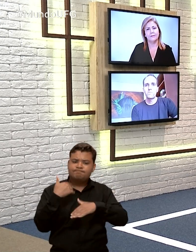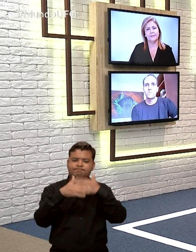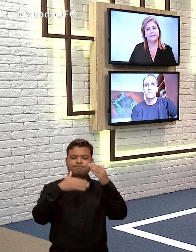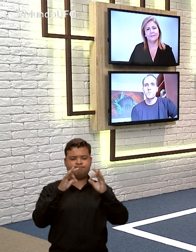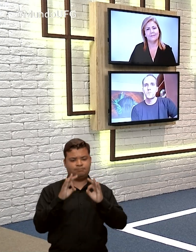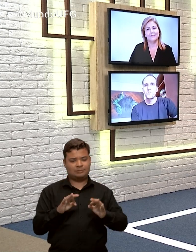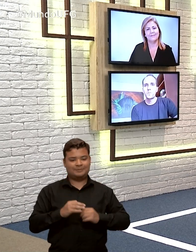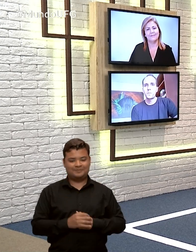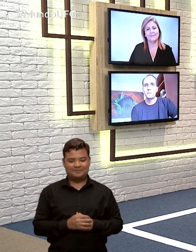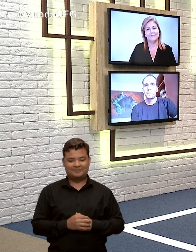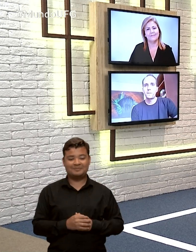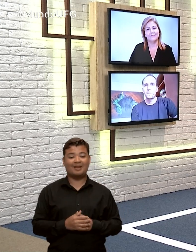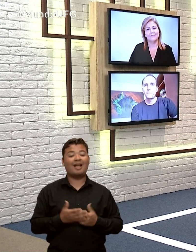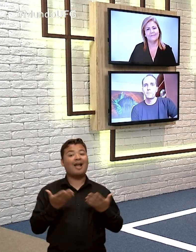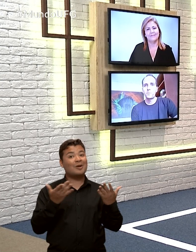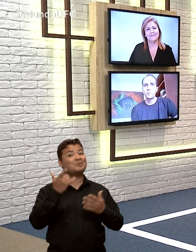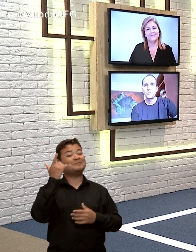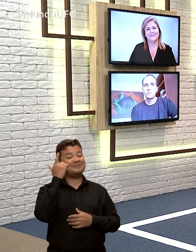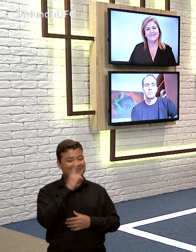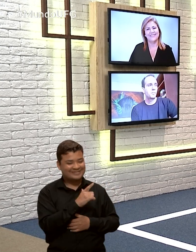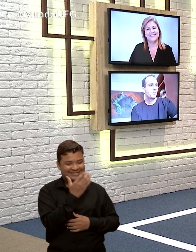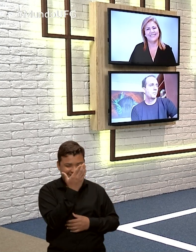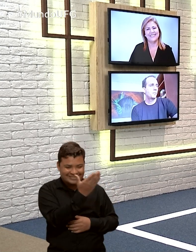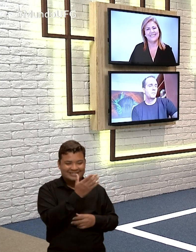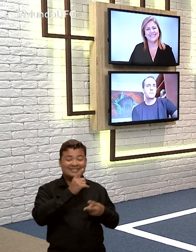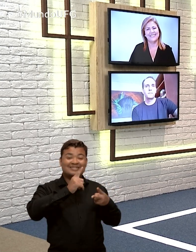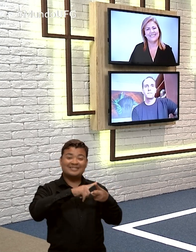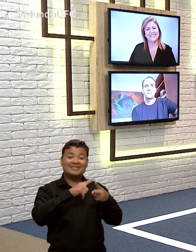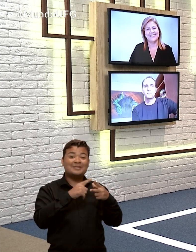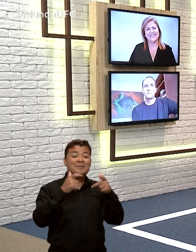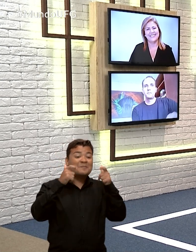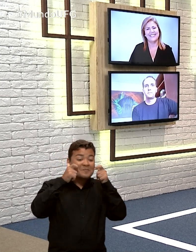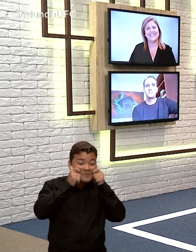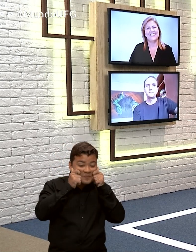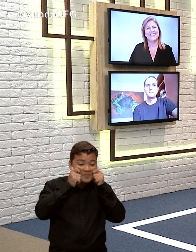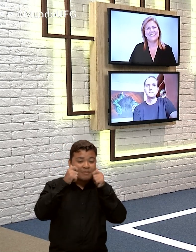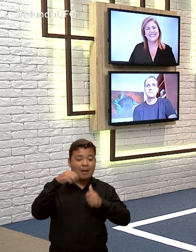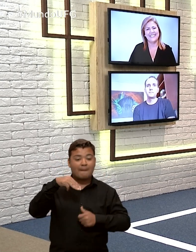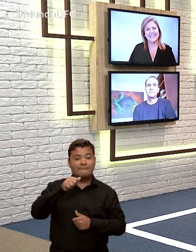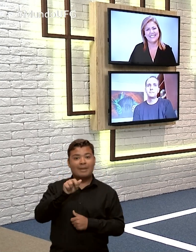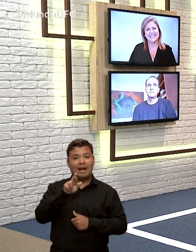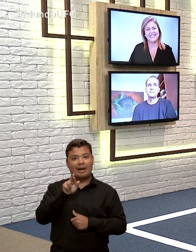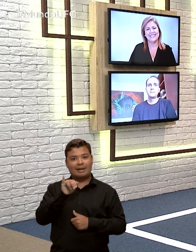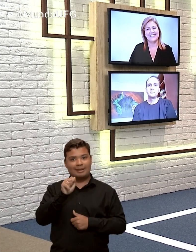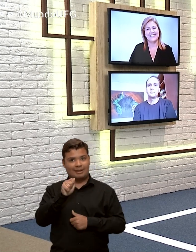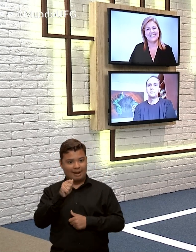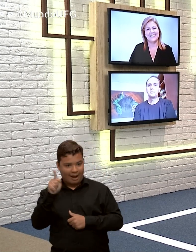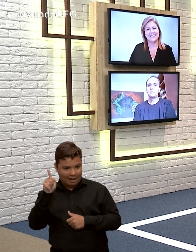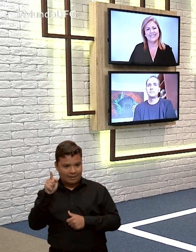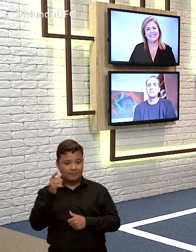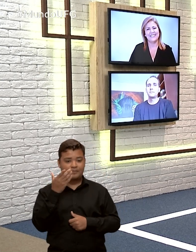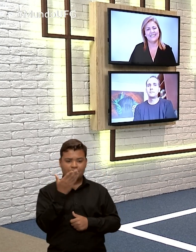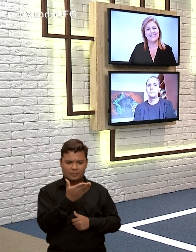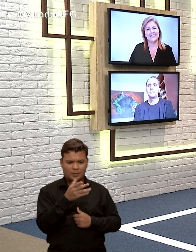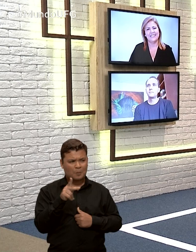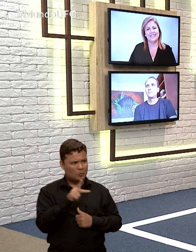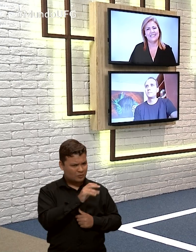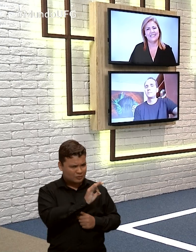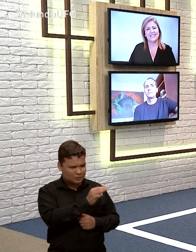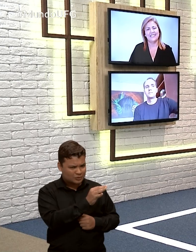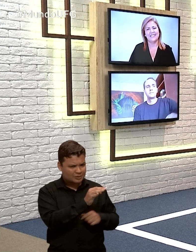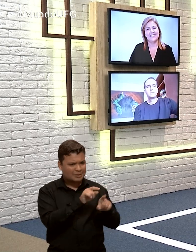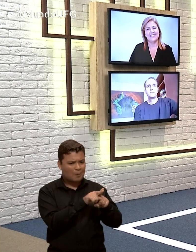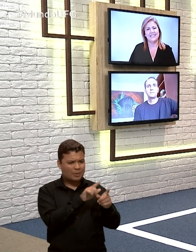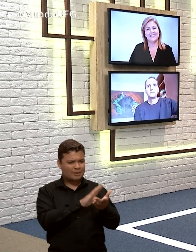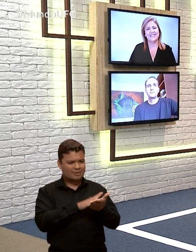Bom, nós recebemos aqui agora sim a Mariá, seja bem-vinda. Ela é professora, não é isso?